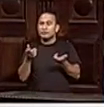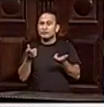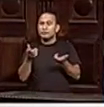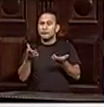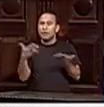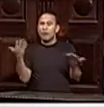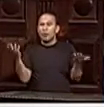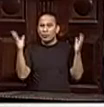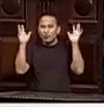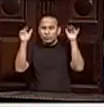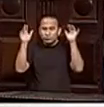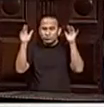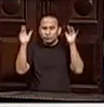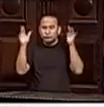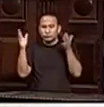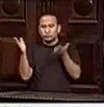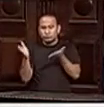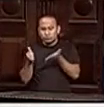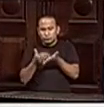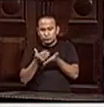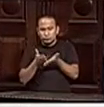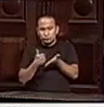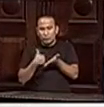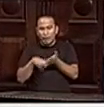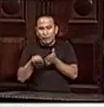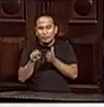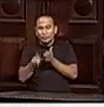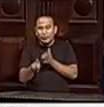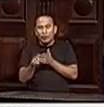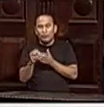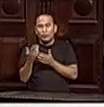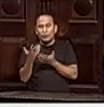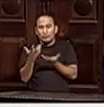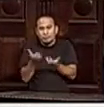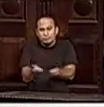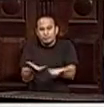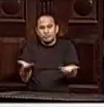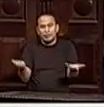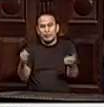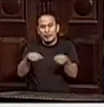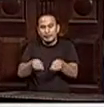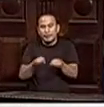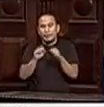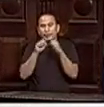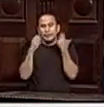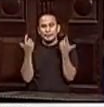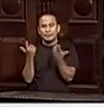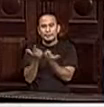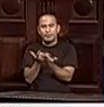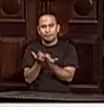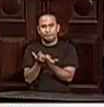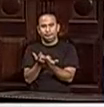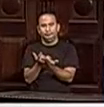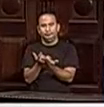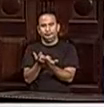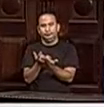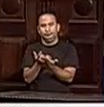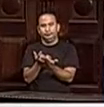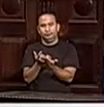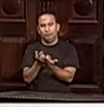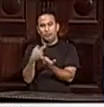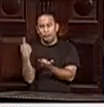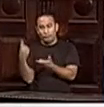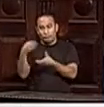relação à agenda que foi aprovada ou que foi omitida aqui nessa Assembleia Legislativa.